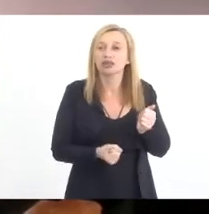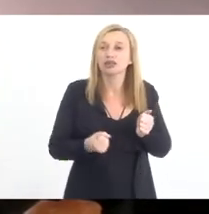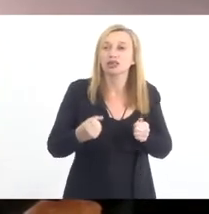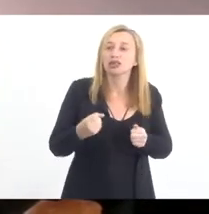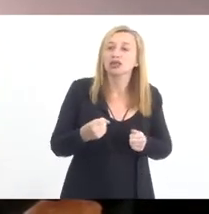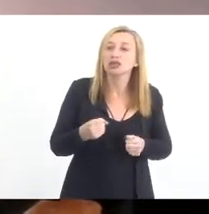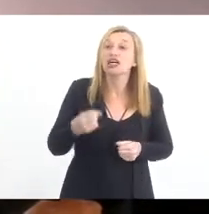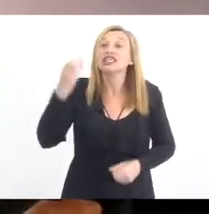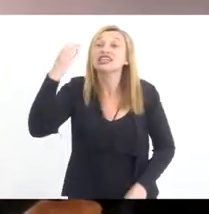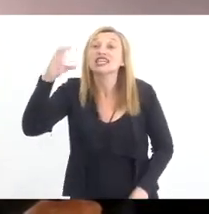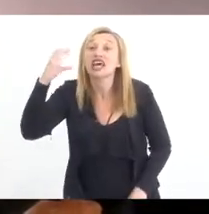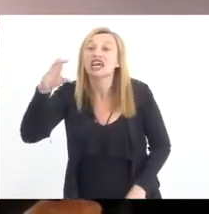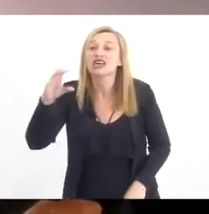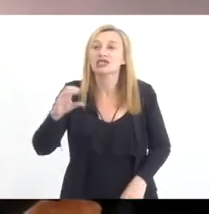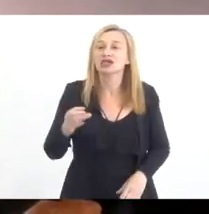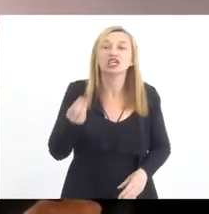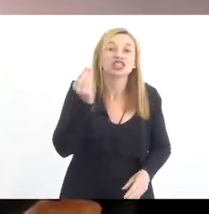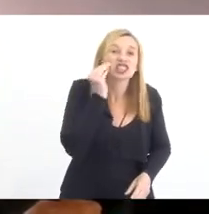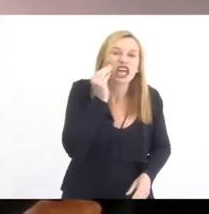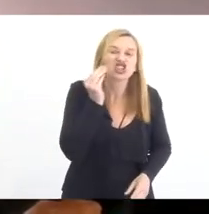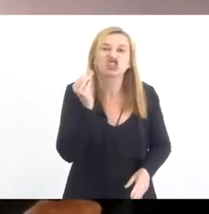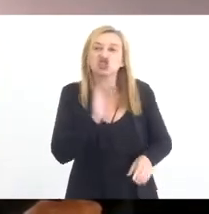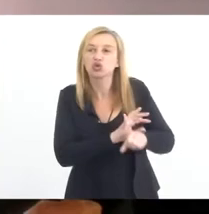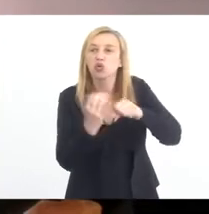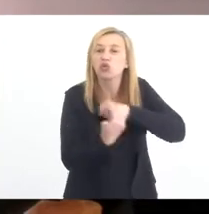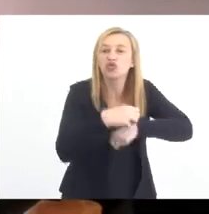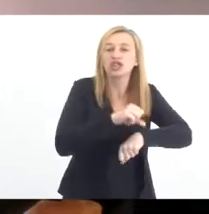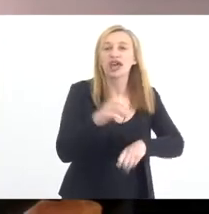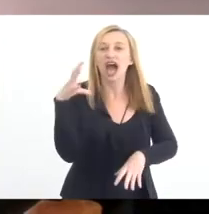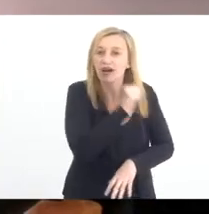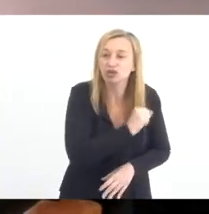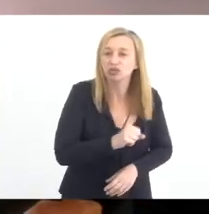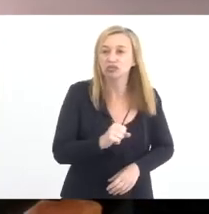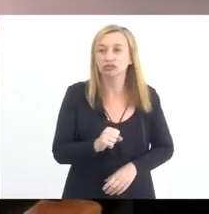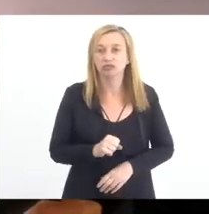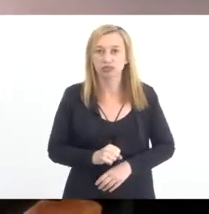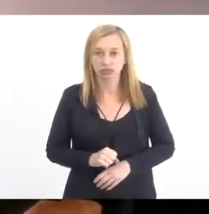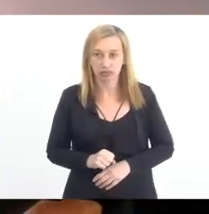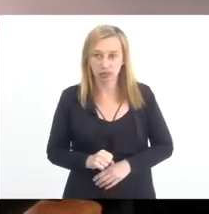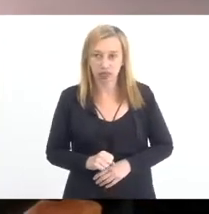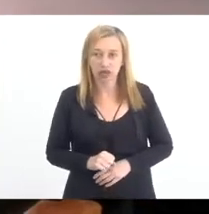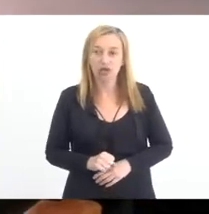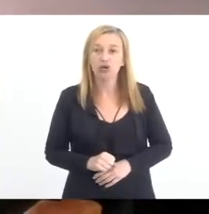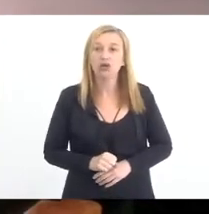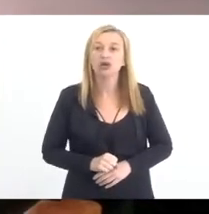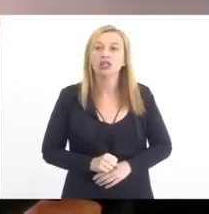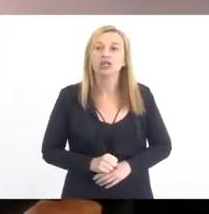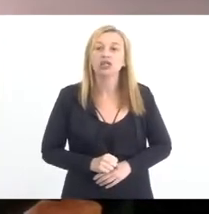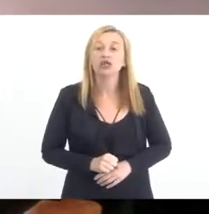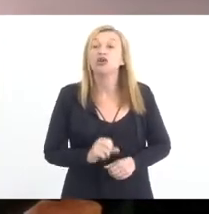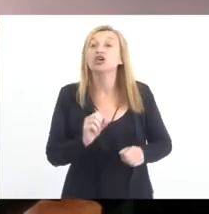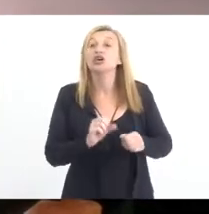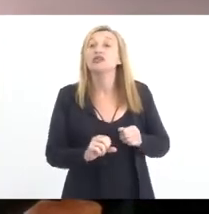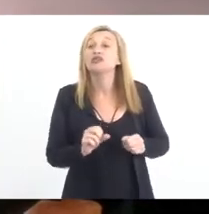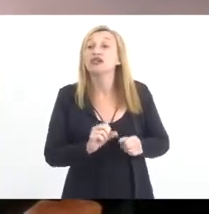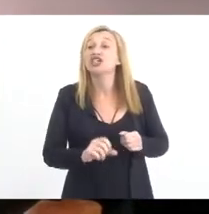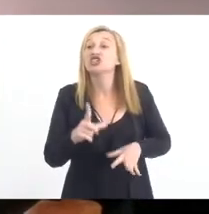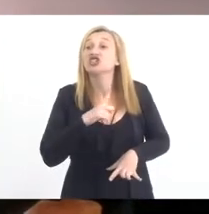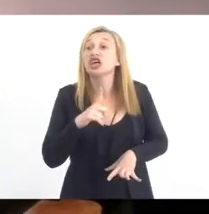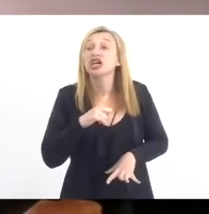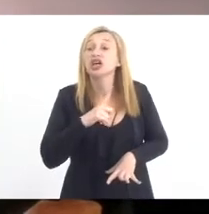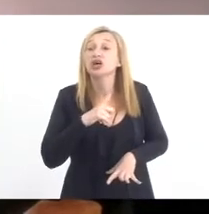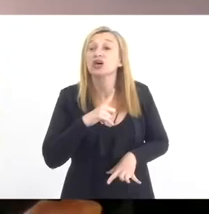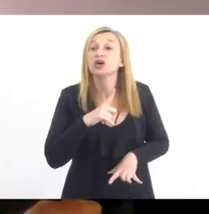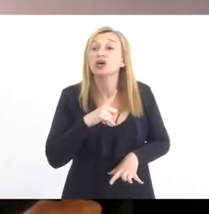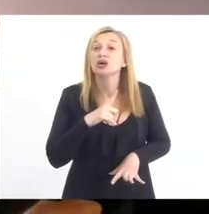que fez a gente ter teste de Covid rápido, tá? É o que faz, de repente, ter